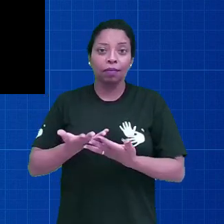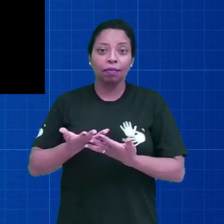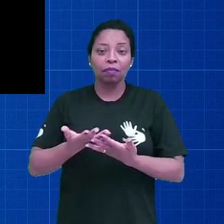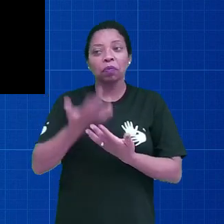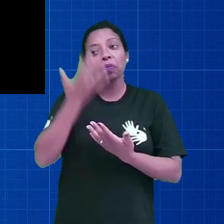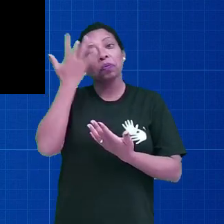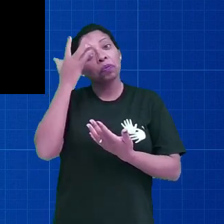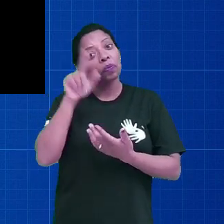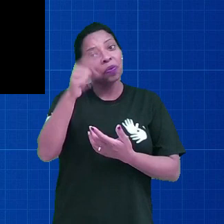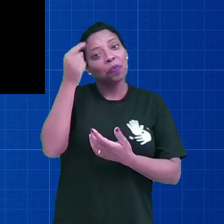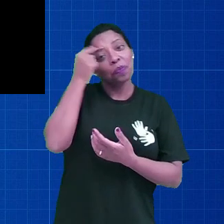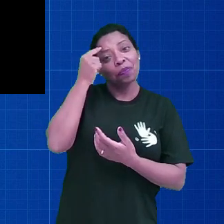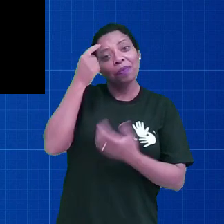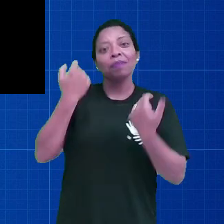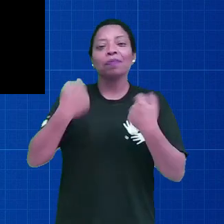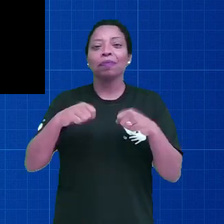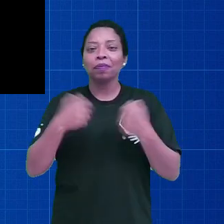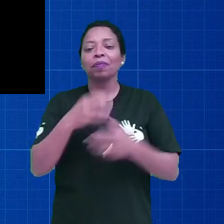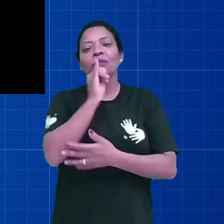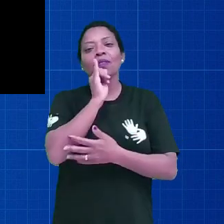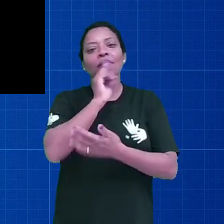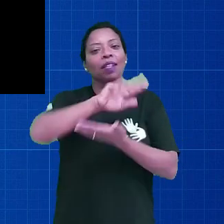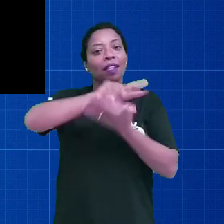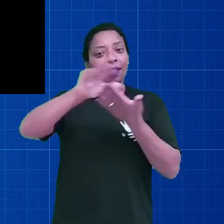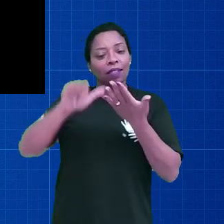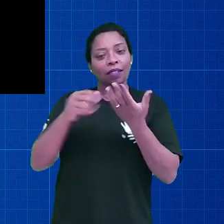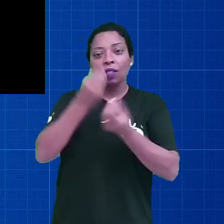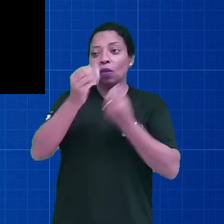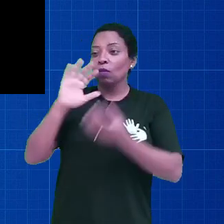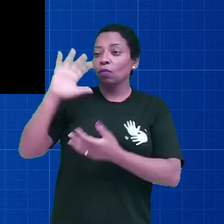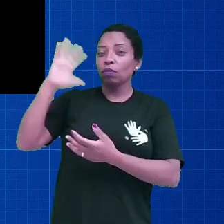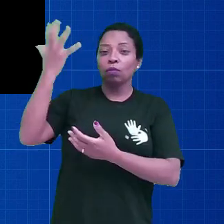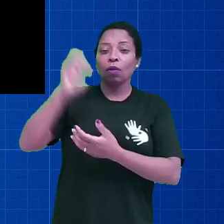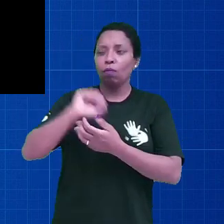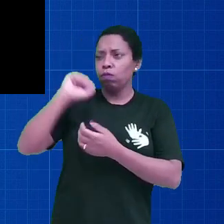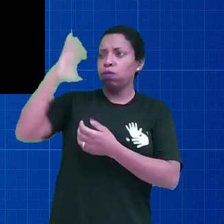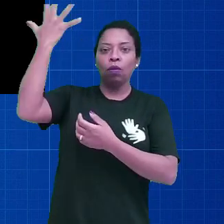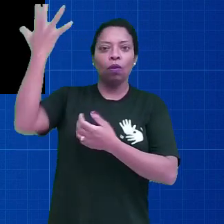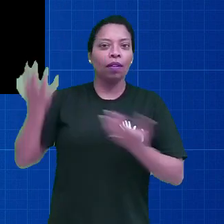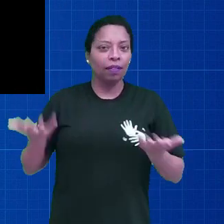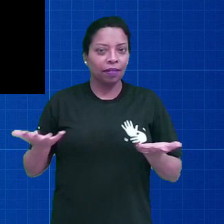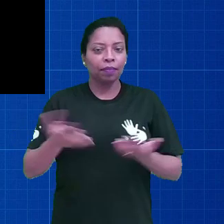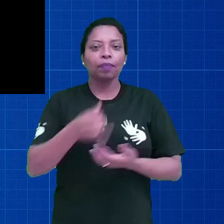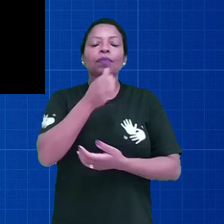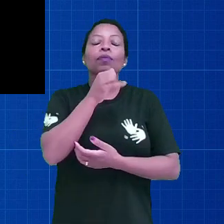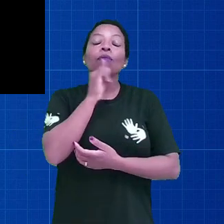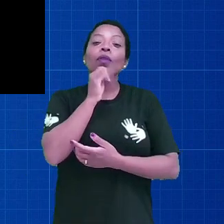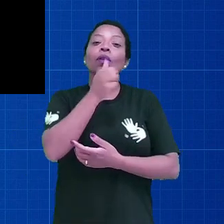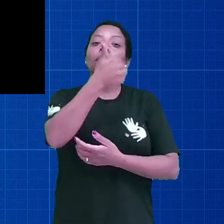vocês pensarem a respeito, alguns exemplos aí de eventos extremos.